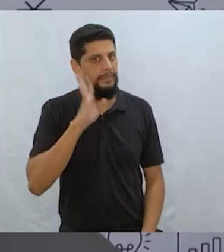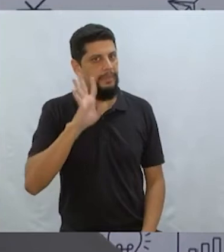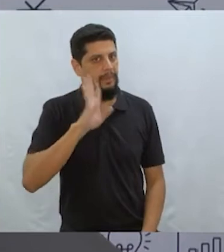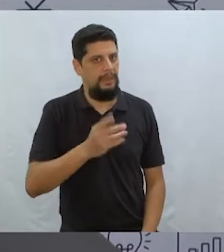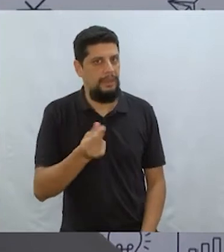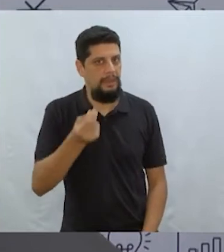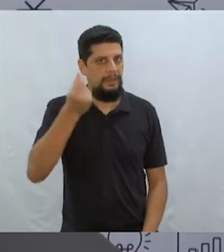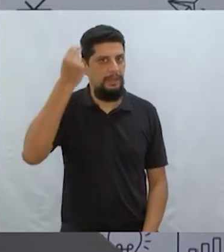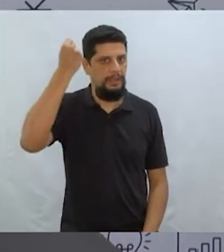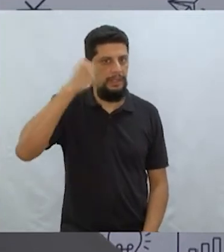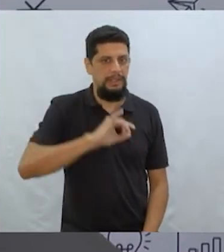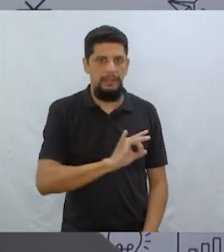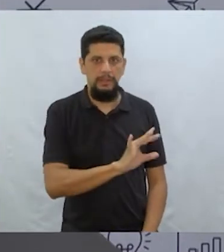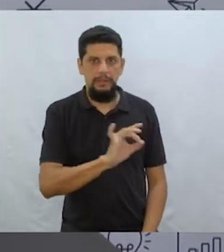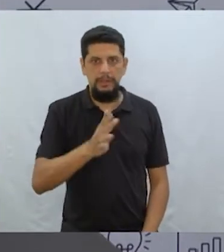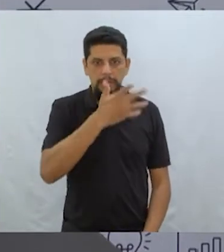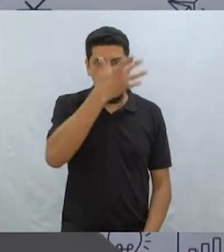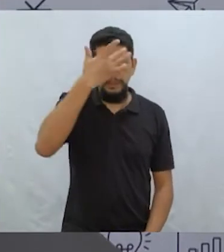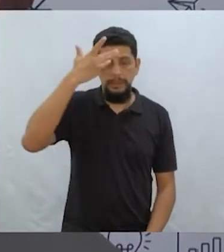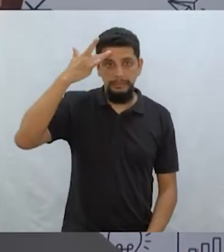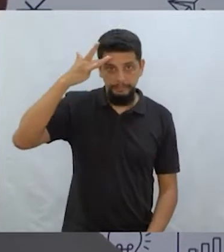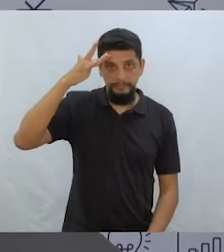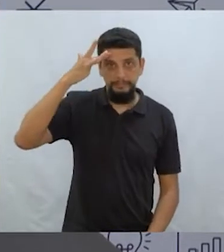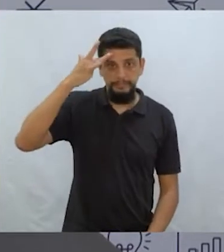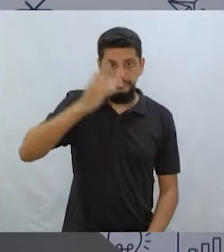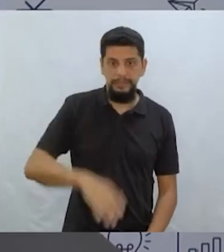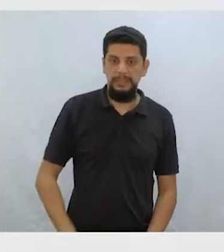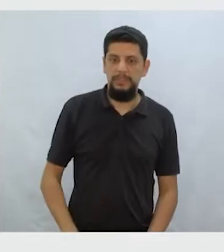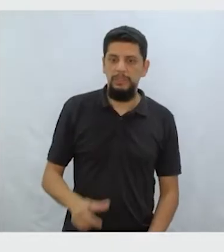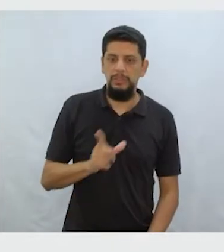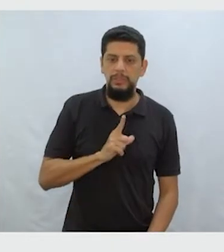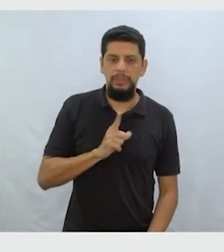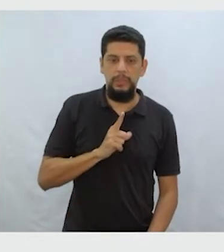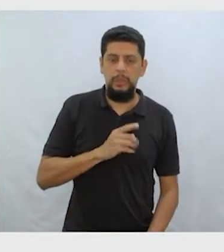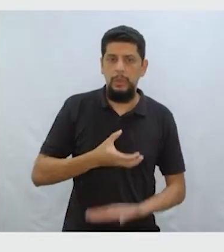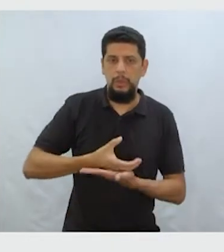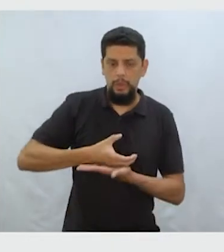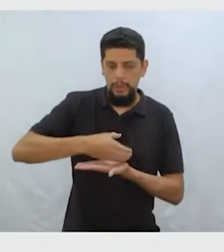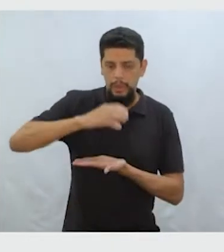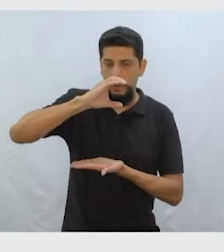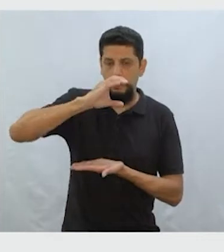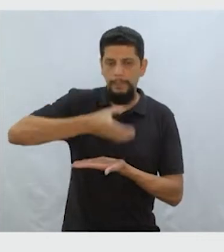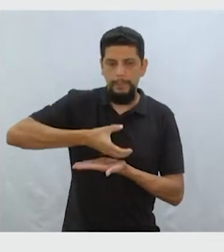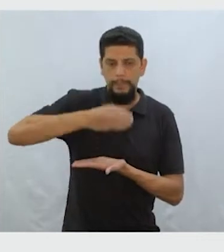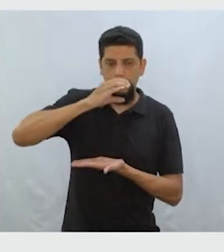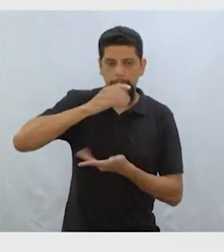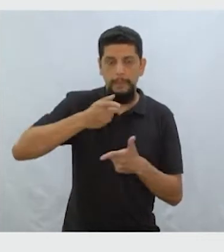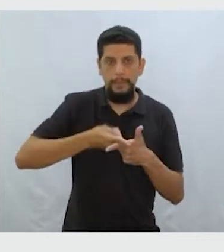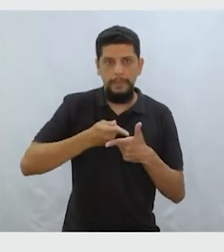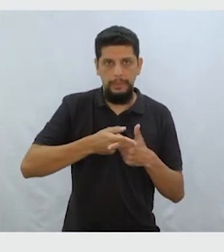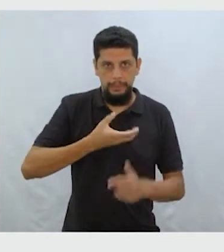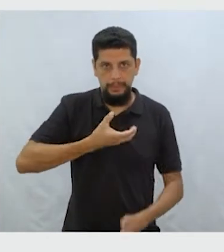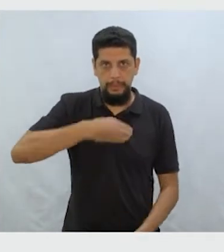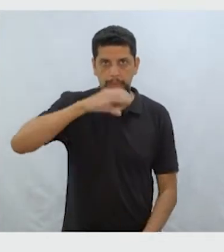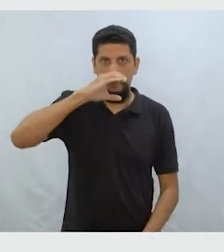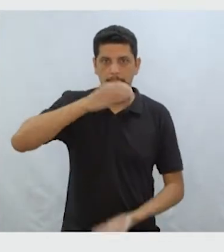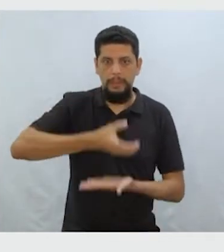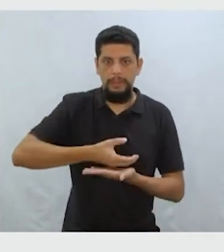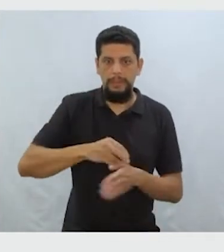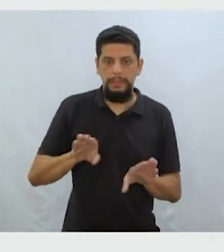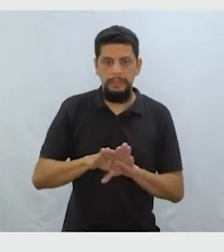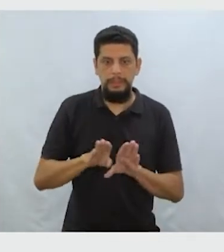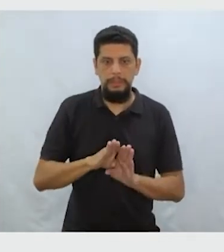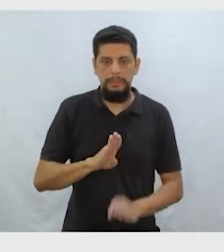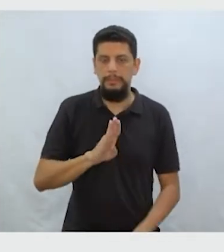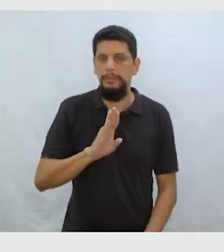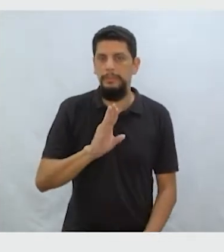naquela época e cada um evidentemente tinha o seu copo pois os copos e o